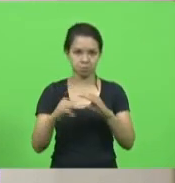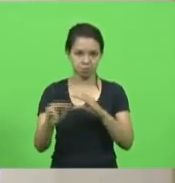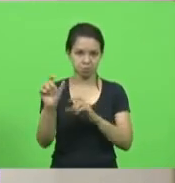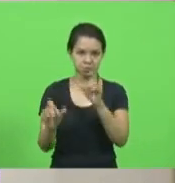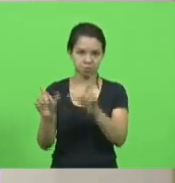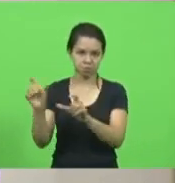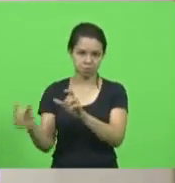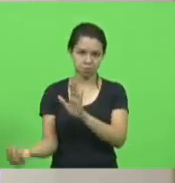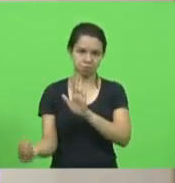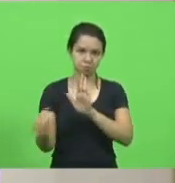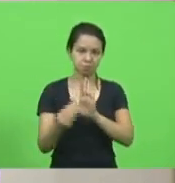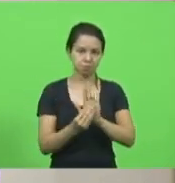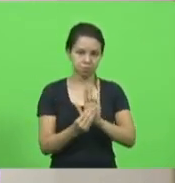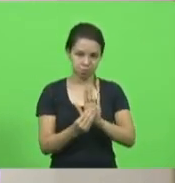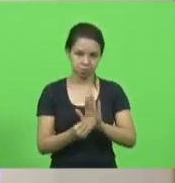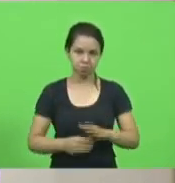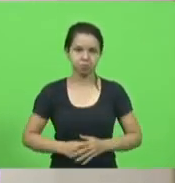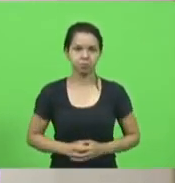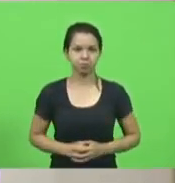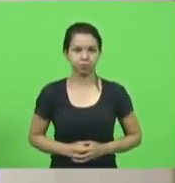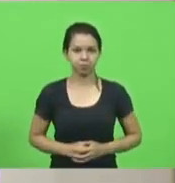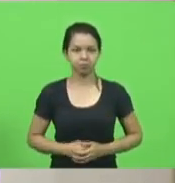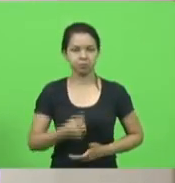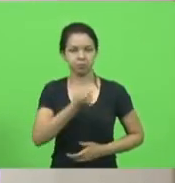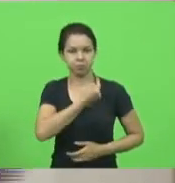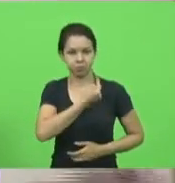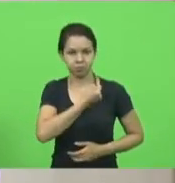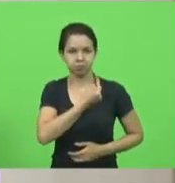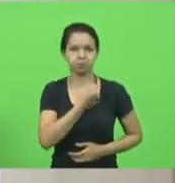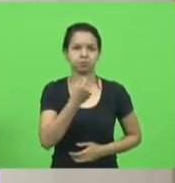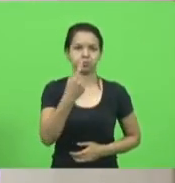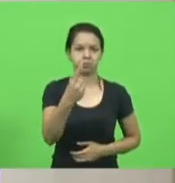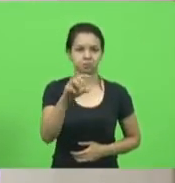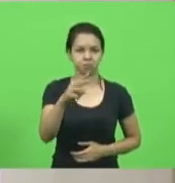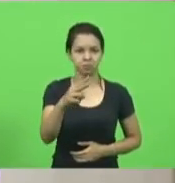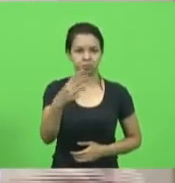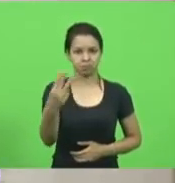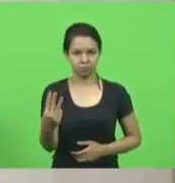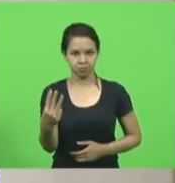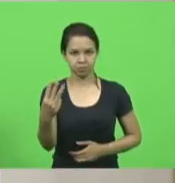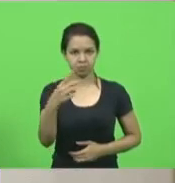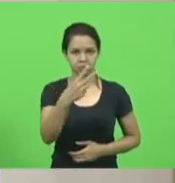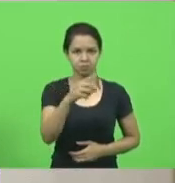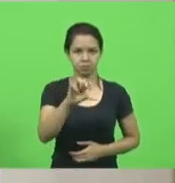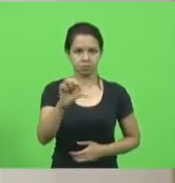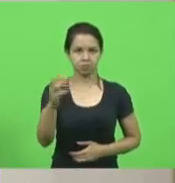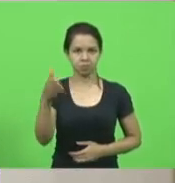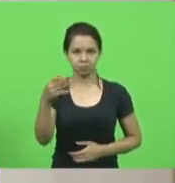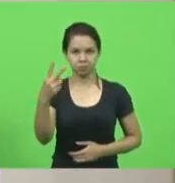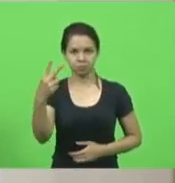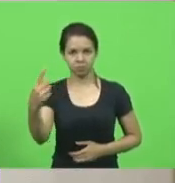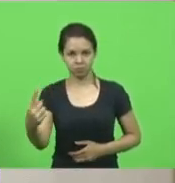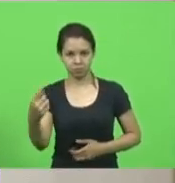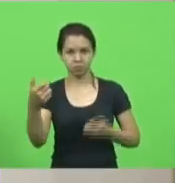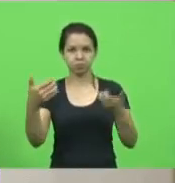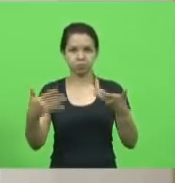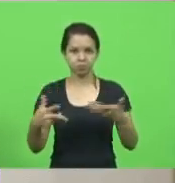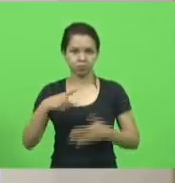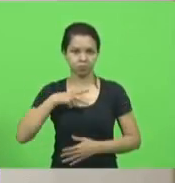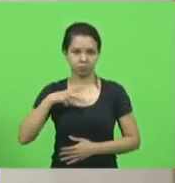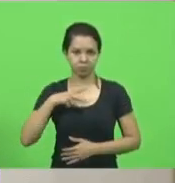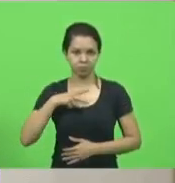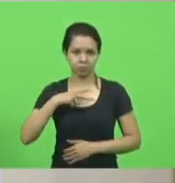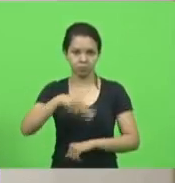destinatários às indicações nº 123 a 129, barra 2021. Explicações pessoais. Fez uso da palavra o senhor